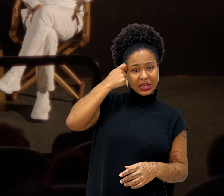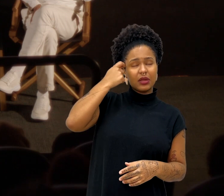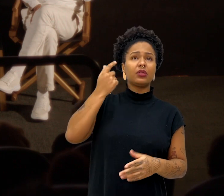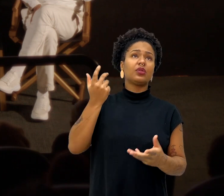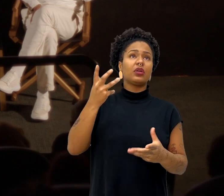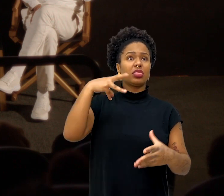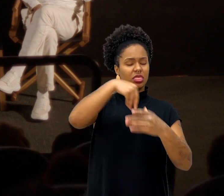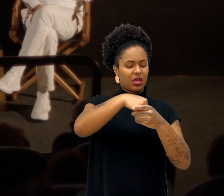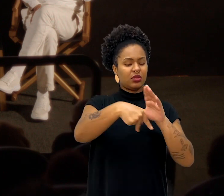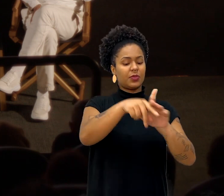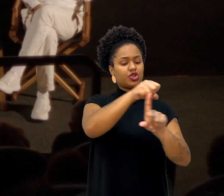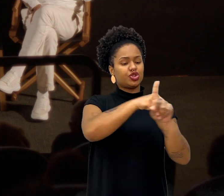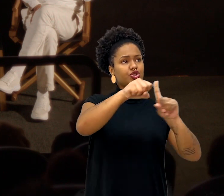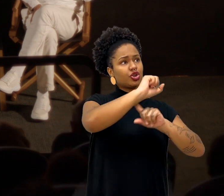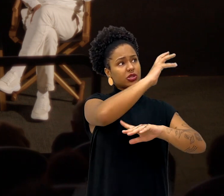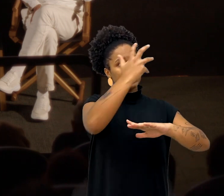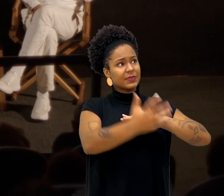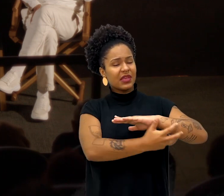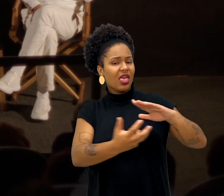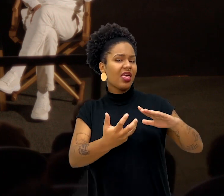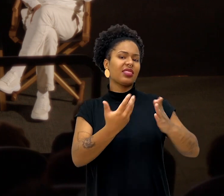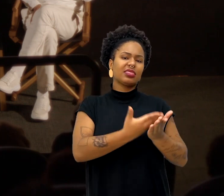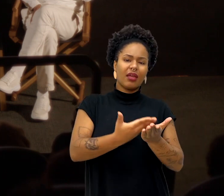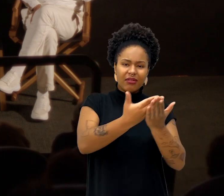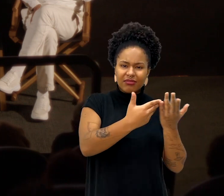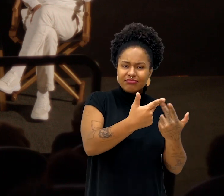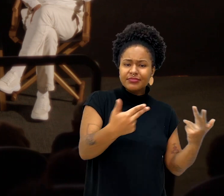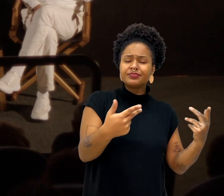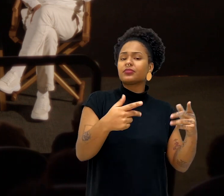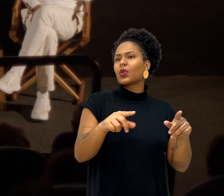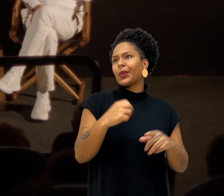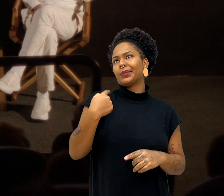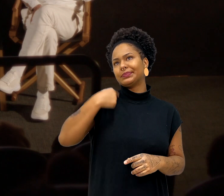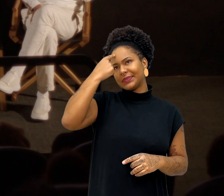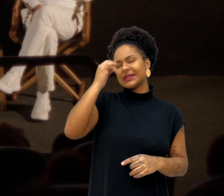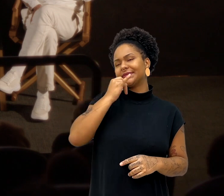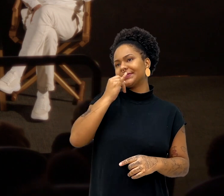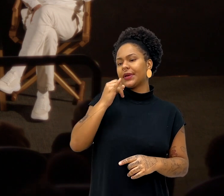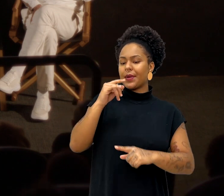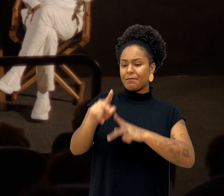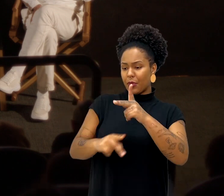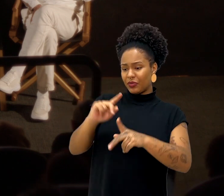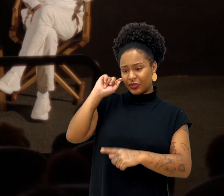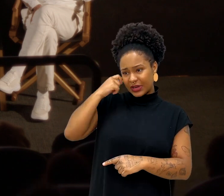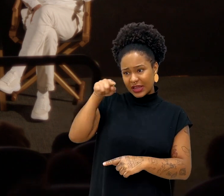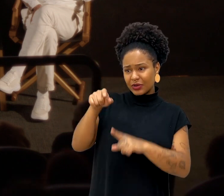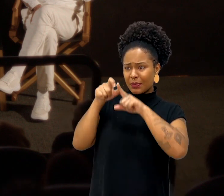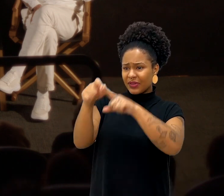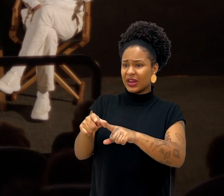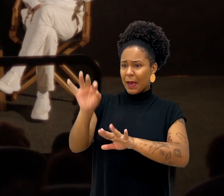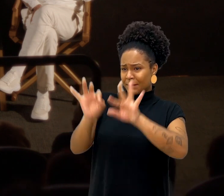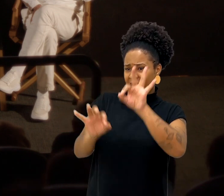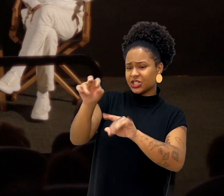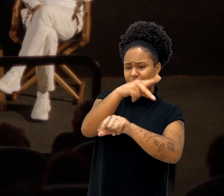negro, né, dentro do socioambientalismo, ou pensar, será que o povo negro da periferia já tem um